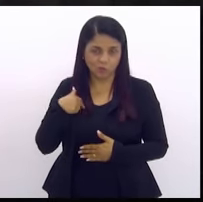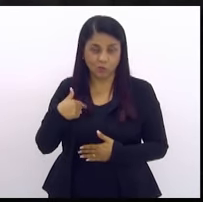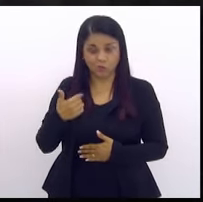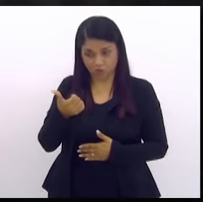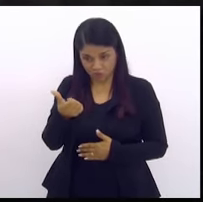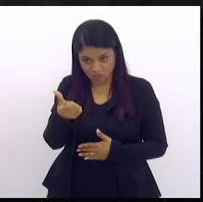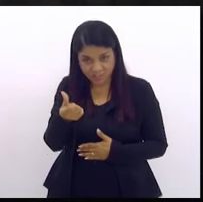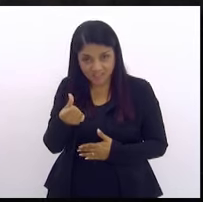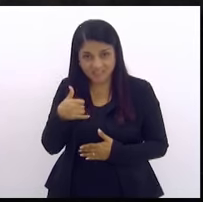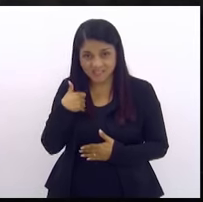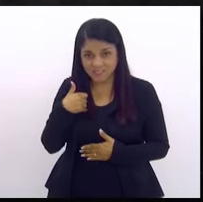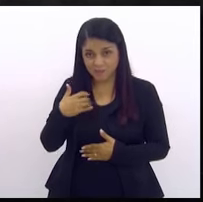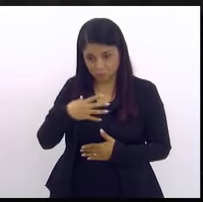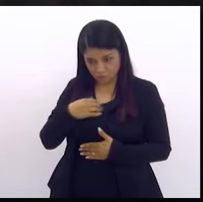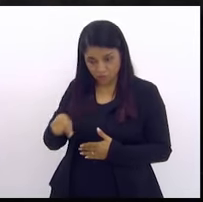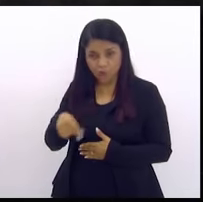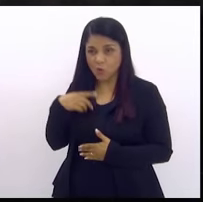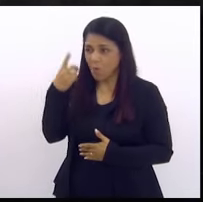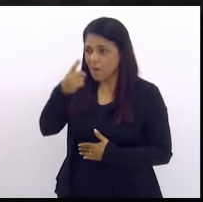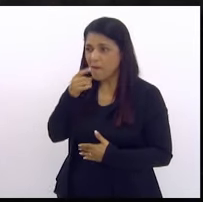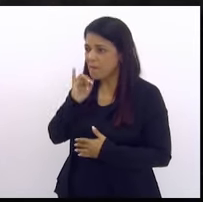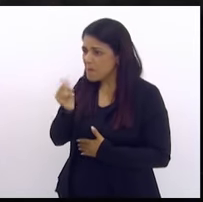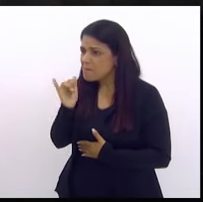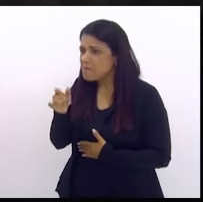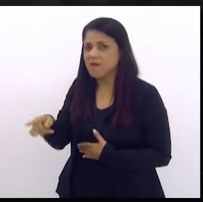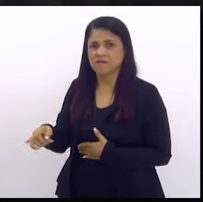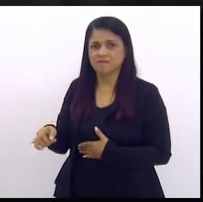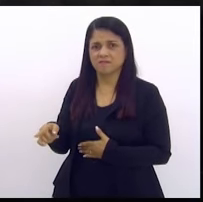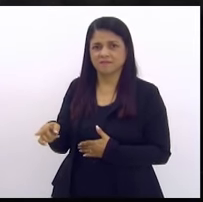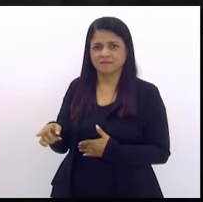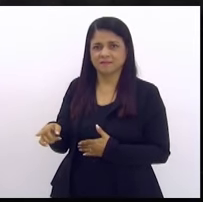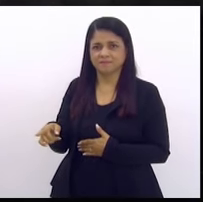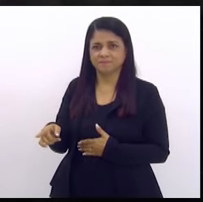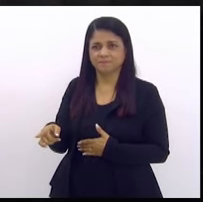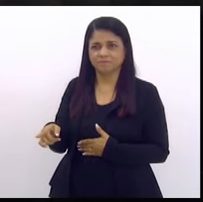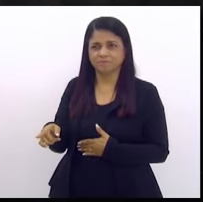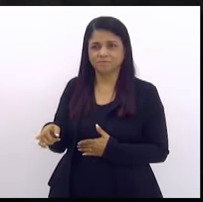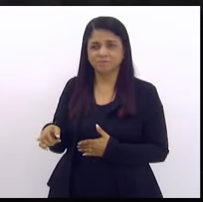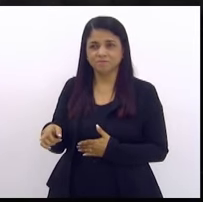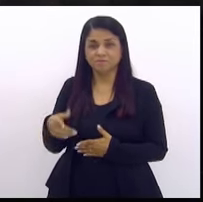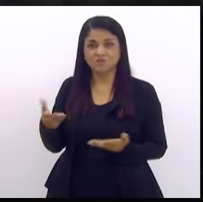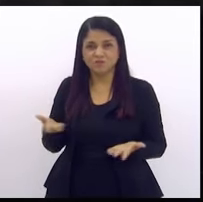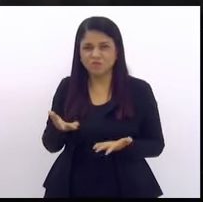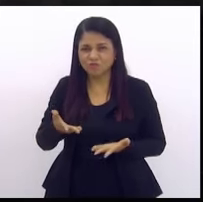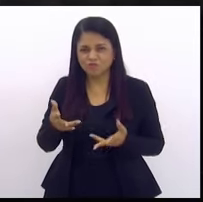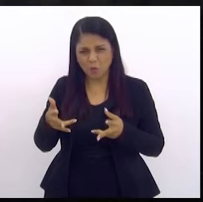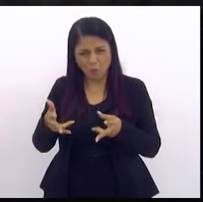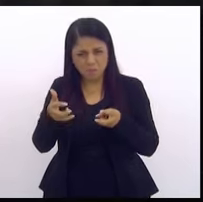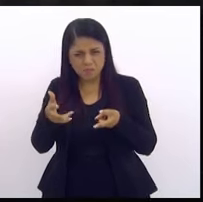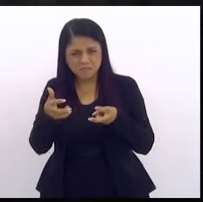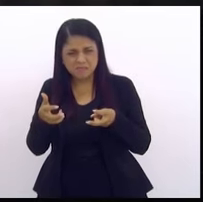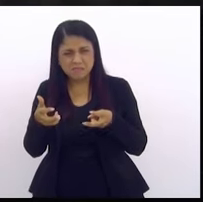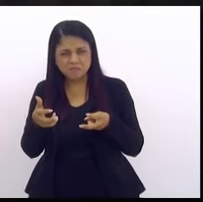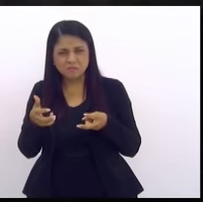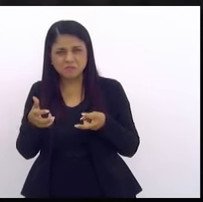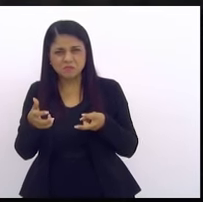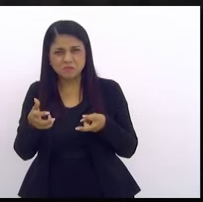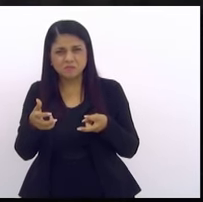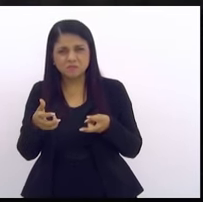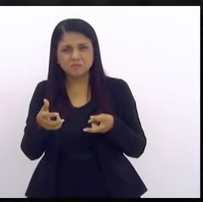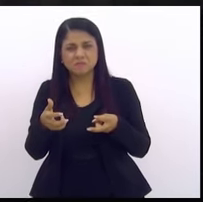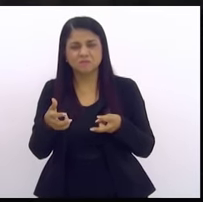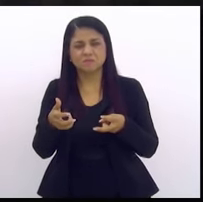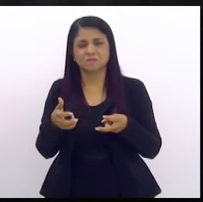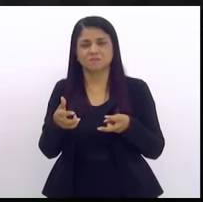16 anos, quando o vereador, eu fazia o mesmo discurso, senhor presidente. E aí o que eu vejo hoje, senhor presidente, é a mídia